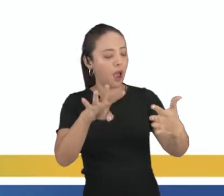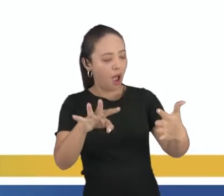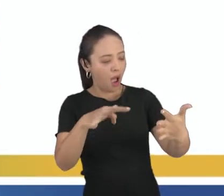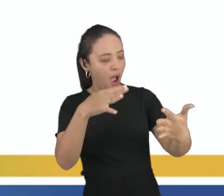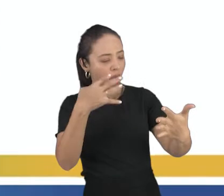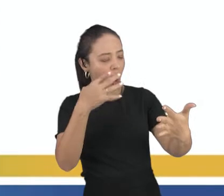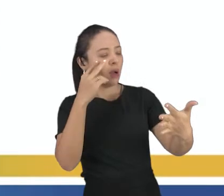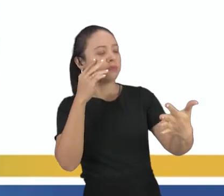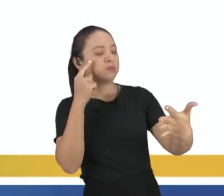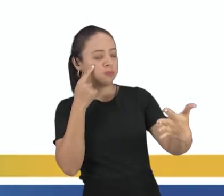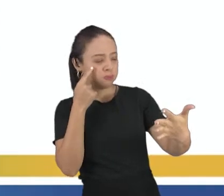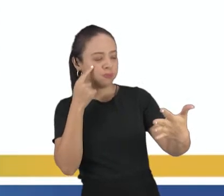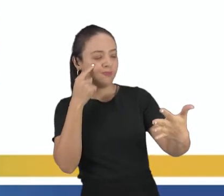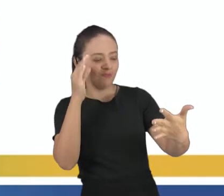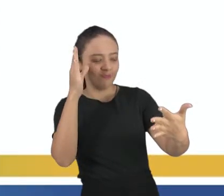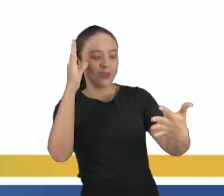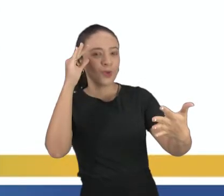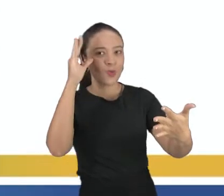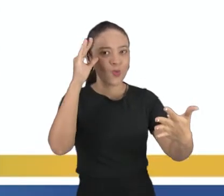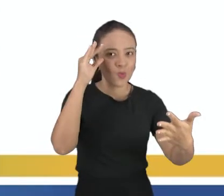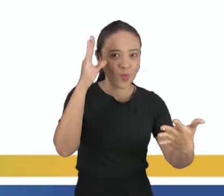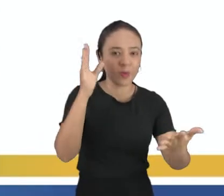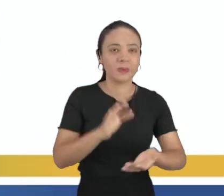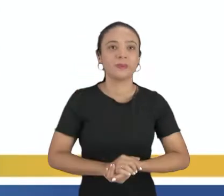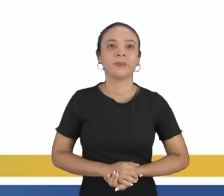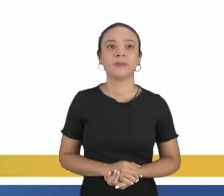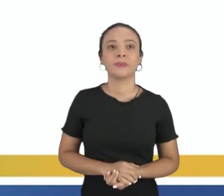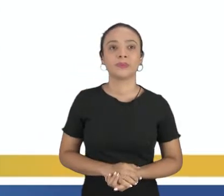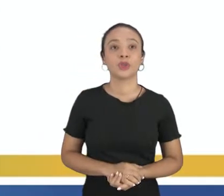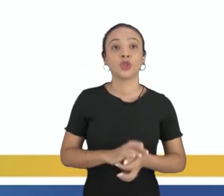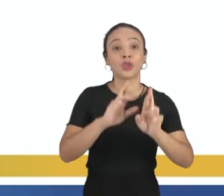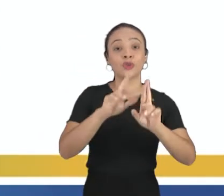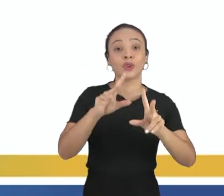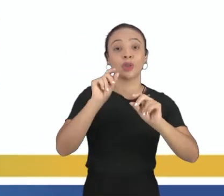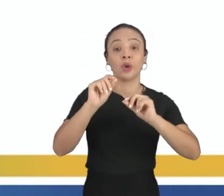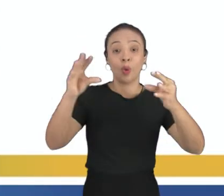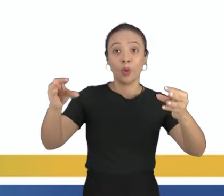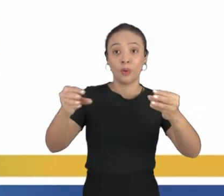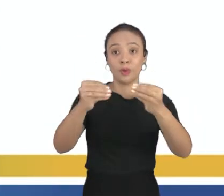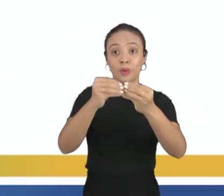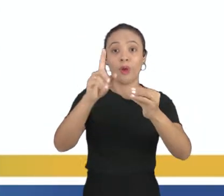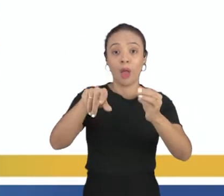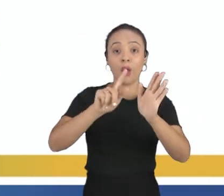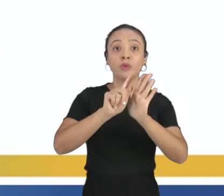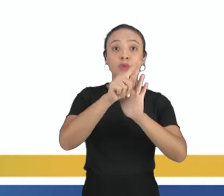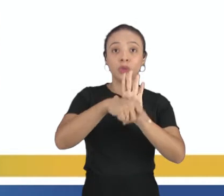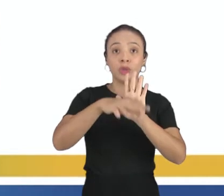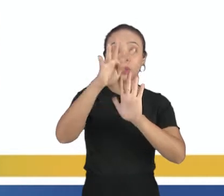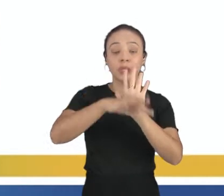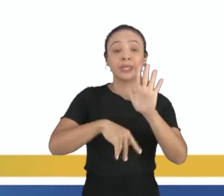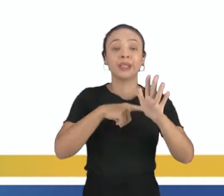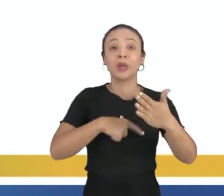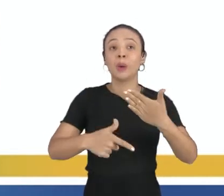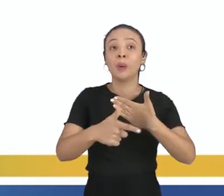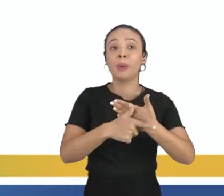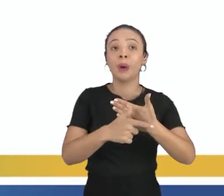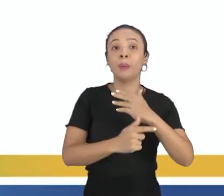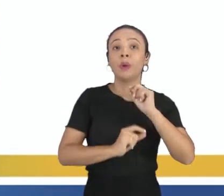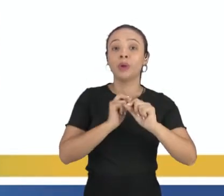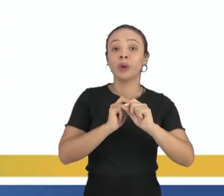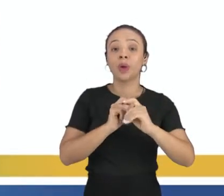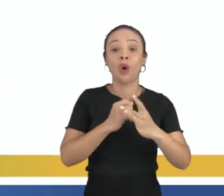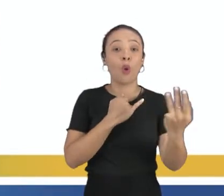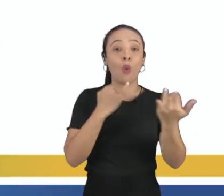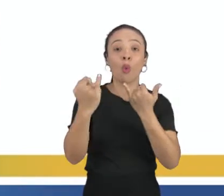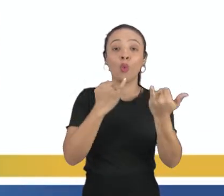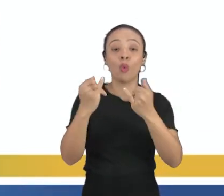a partir de uma análise crítica. O resumo é um gênero textual que a única intenção desse texto é agrupar